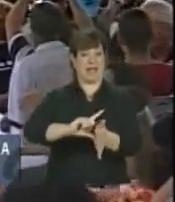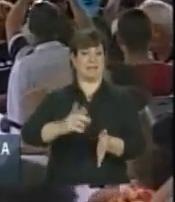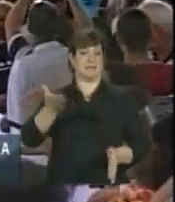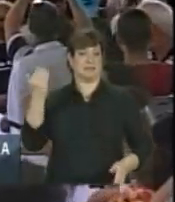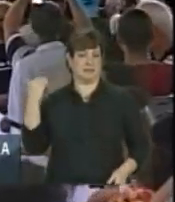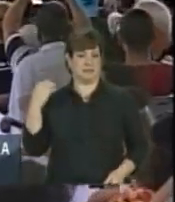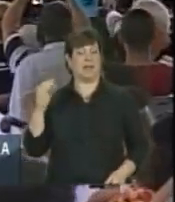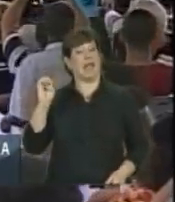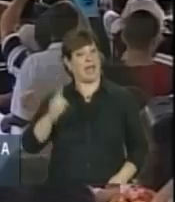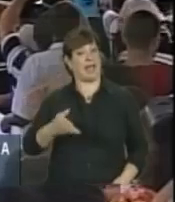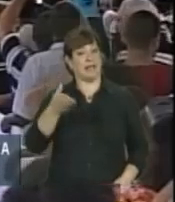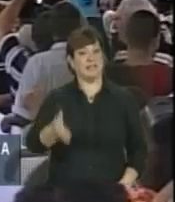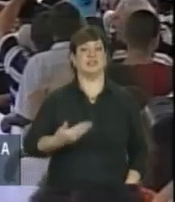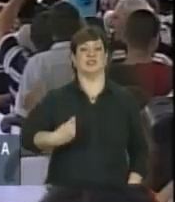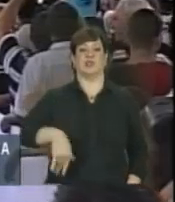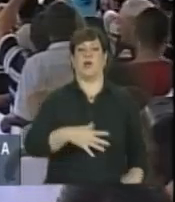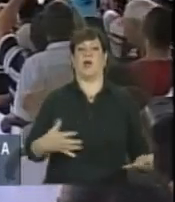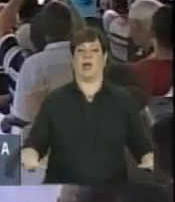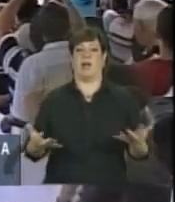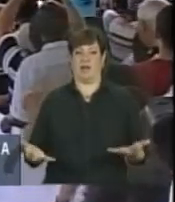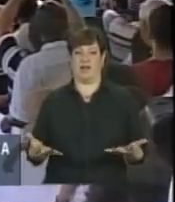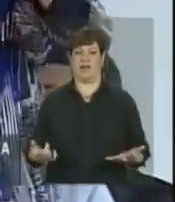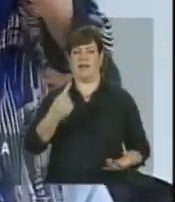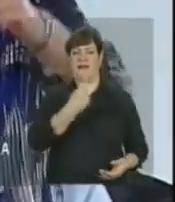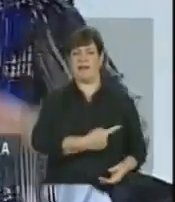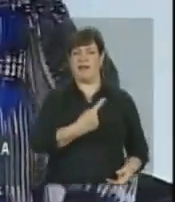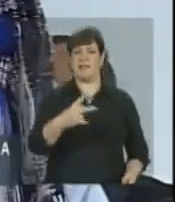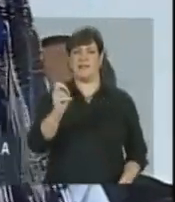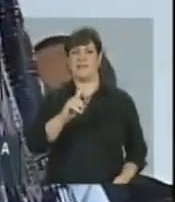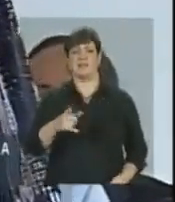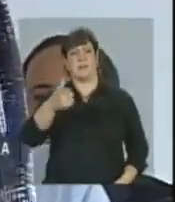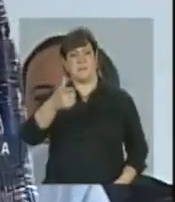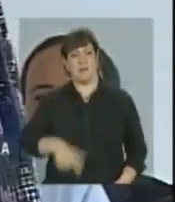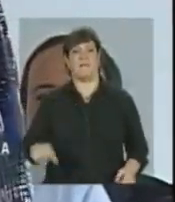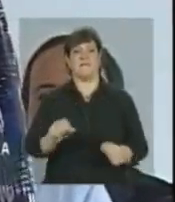é isso que nós vamos querer cada vez mais